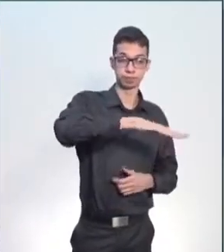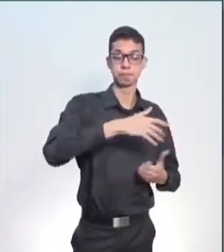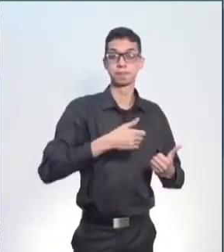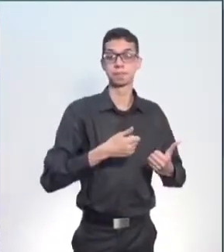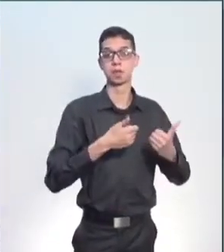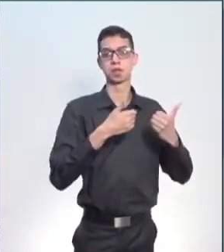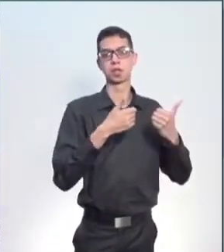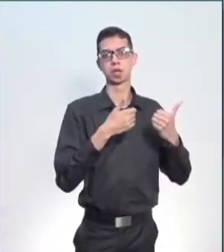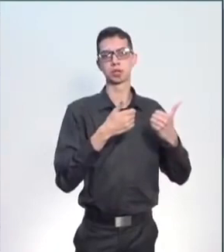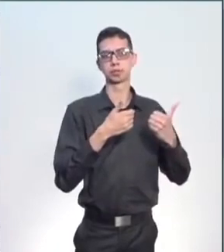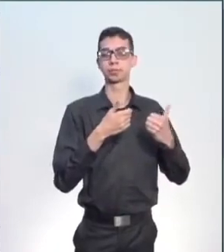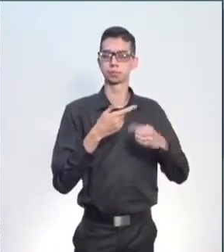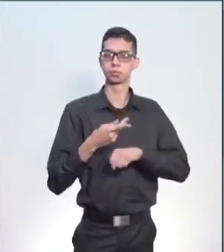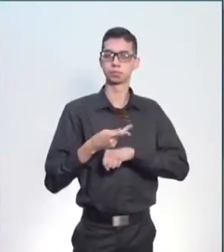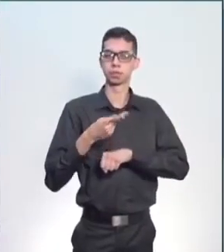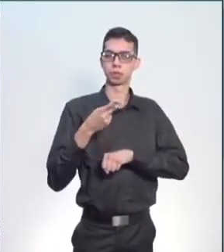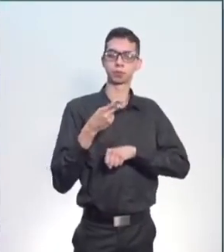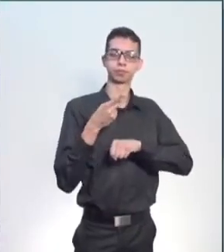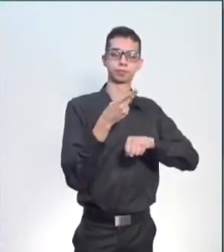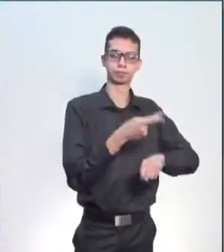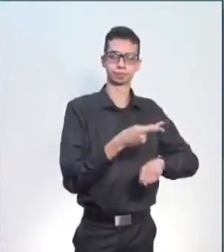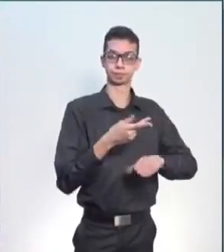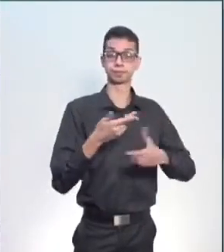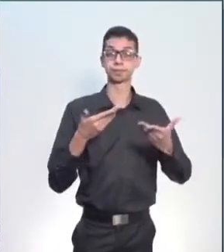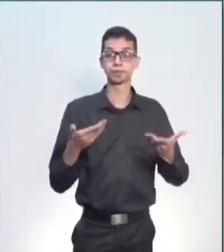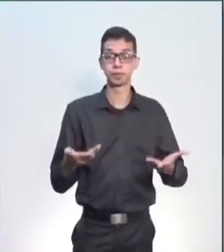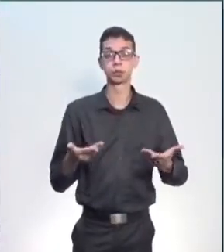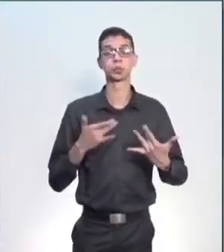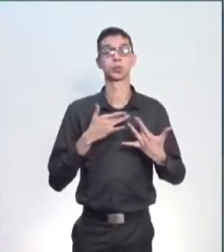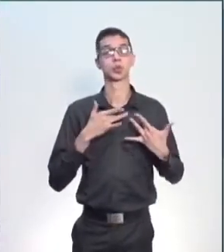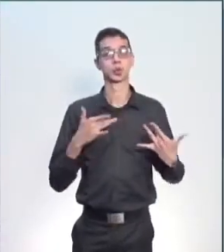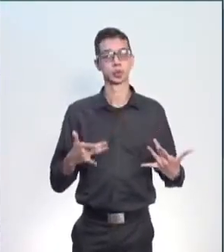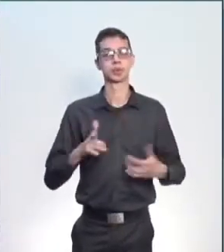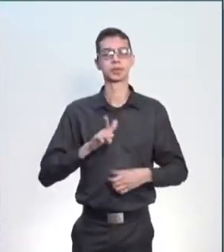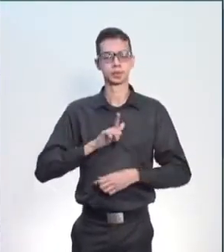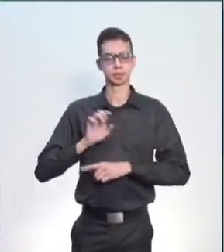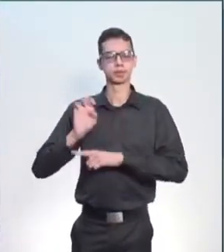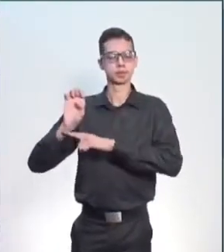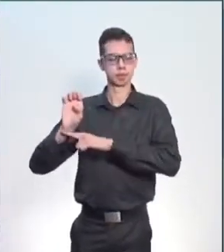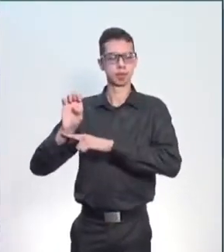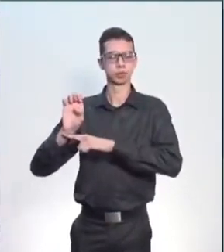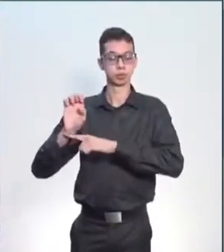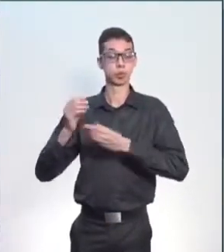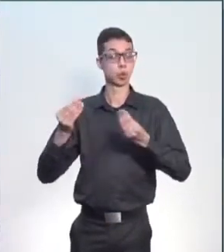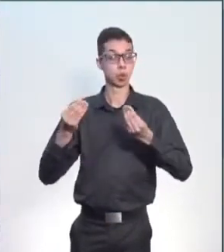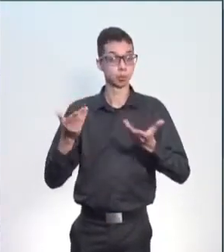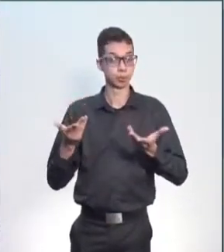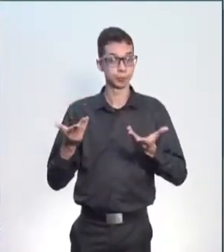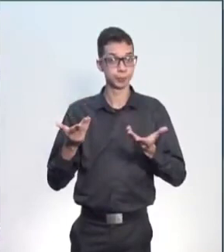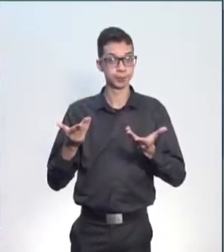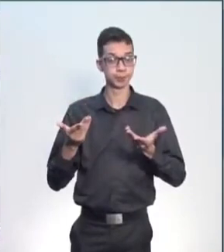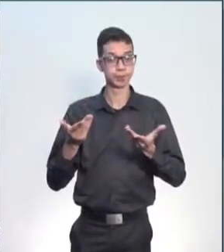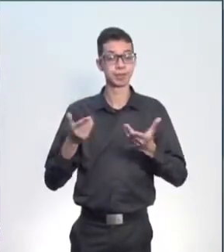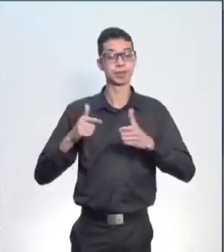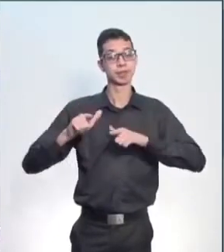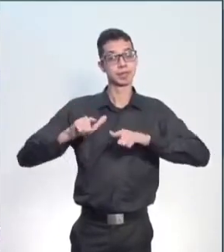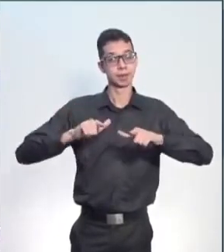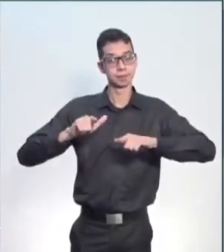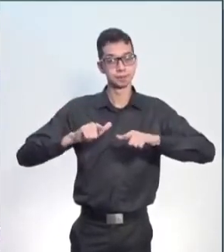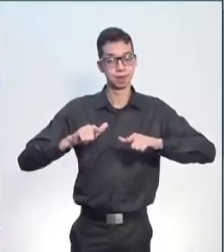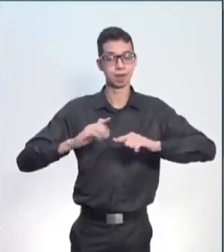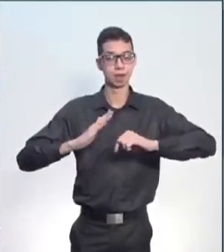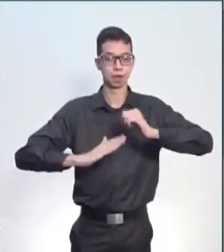da solidariedade, ela se apresenta no Estado, né, por meio dos serviços públicos, da